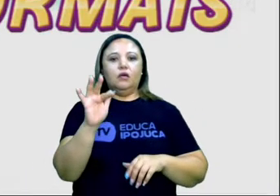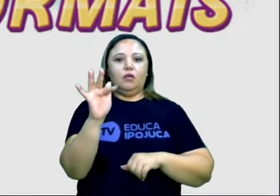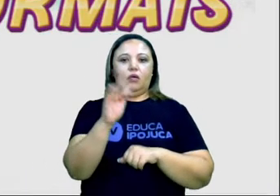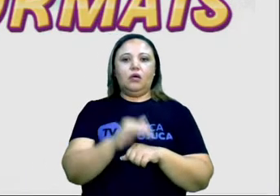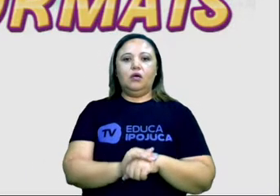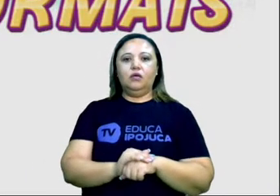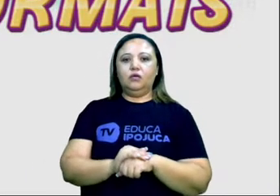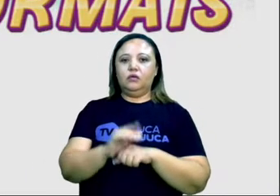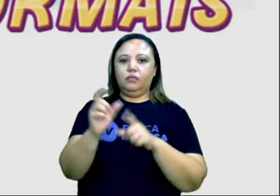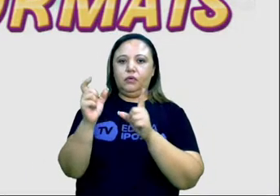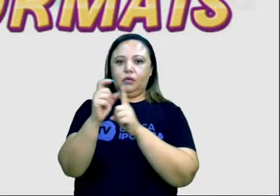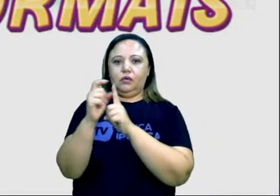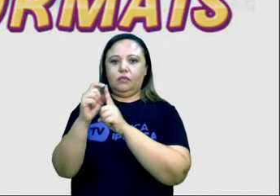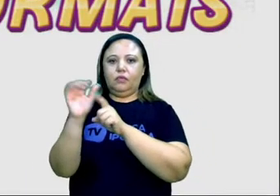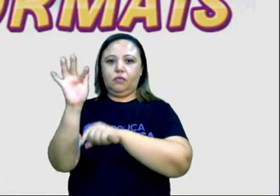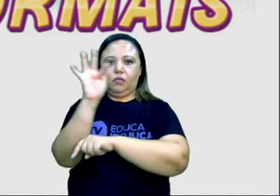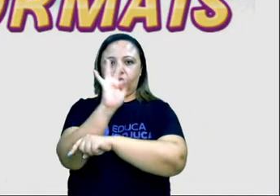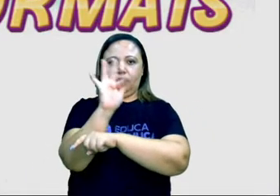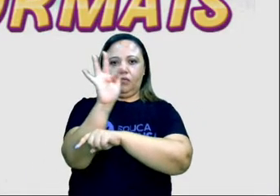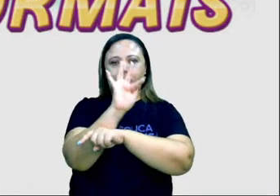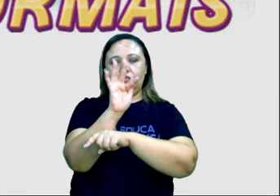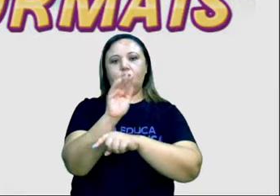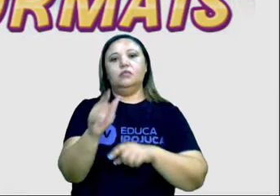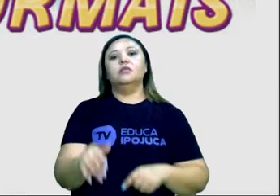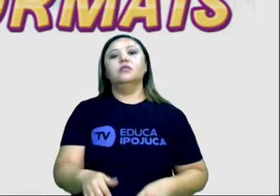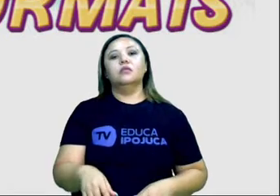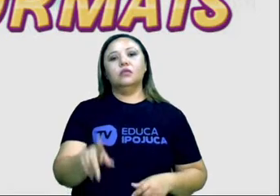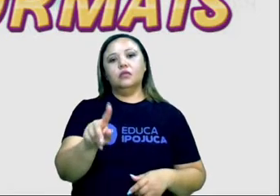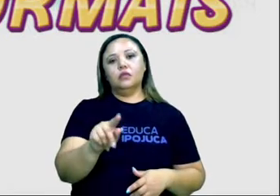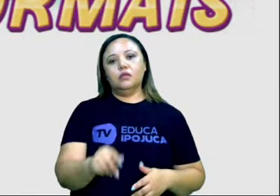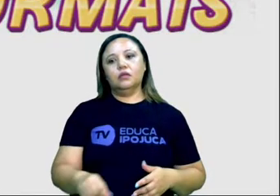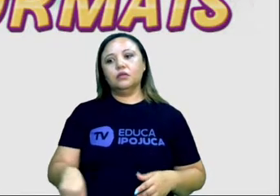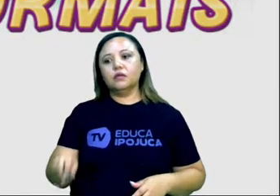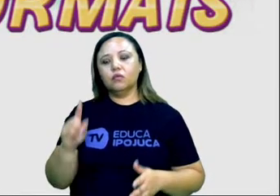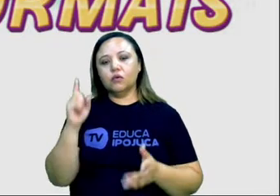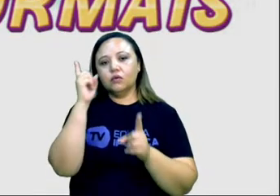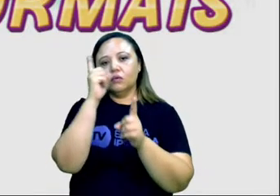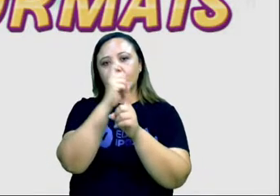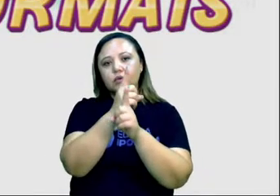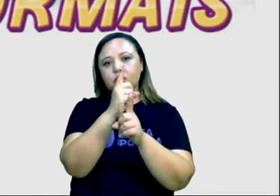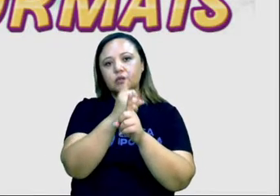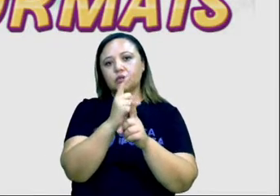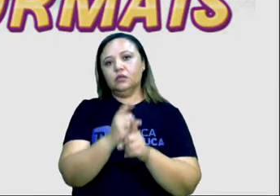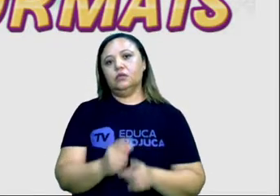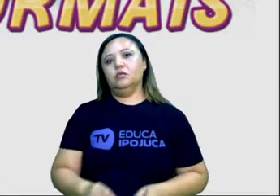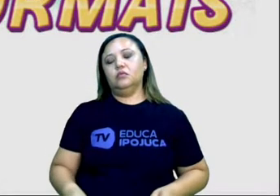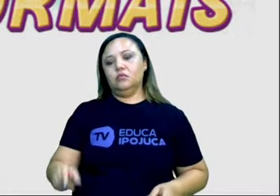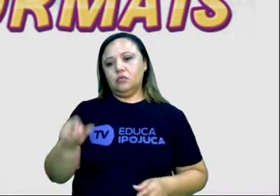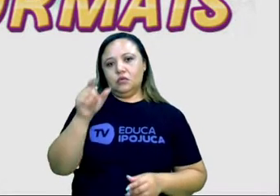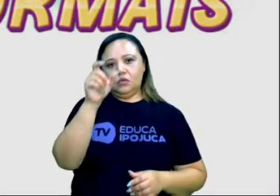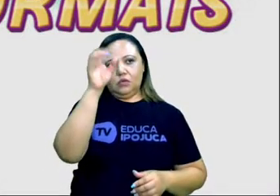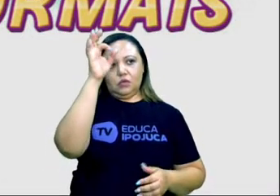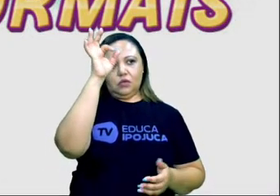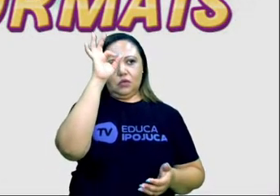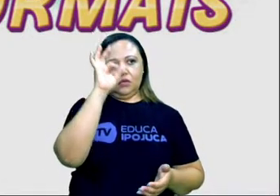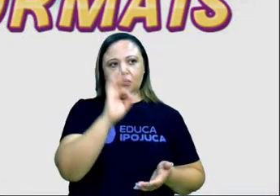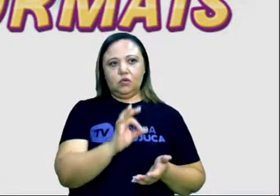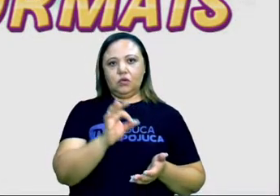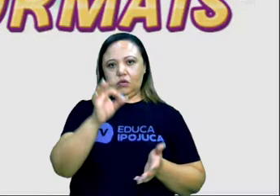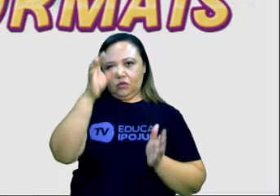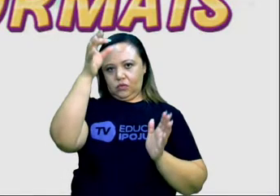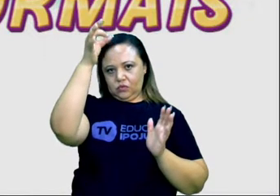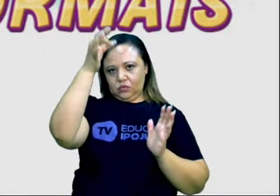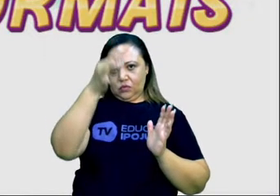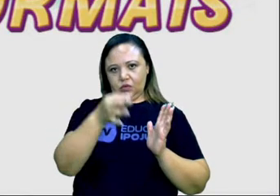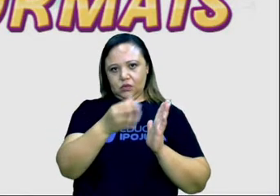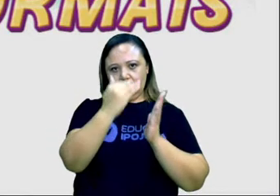falácias formais são aquelas identificadas através da análise de forma lógica de um argumento. Elas usam a forma lógica,